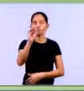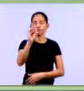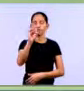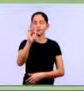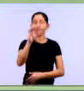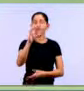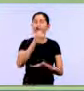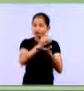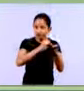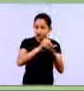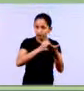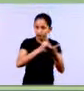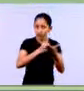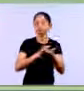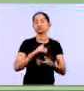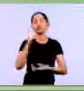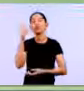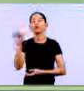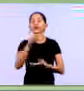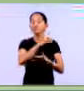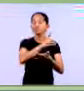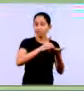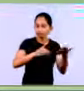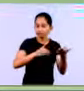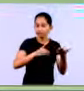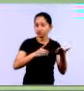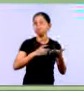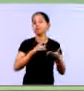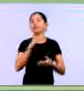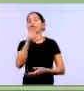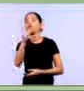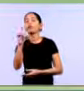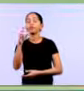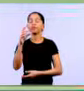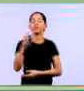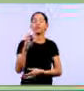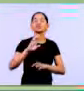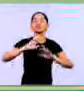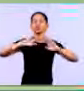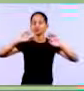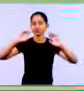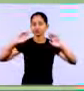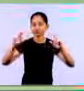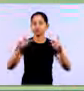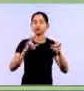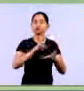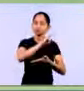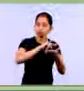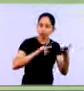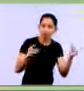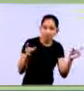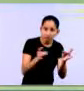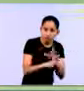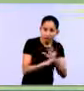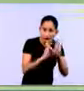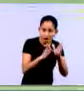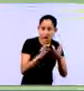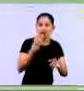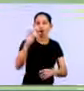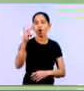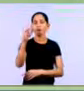por declaração, artigo 147, e a por homologação, artigo 150, todos do CTN,